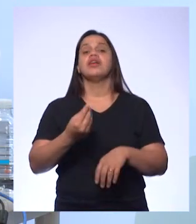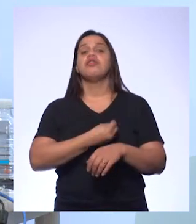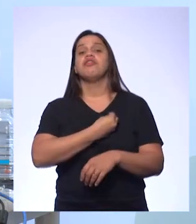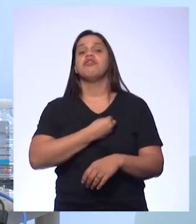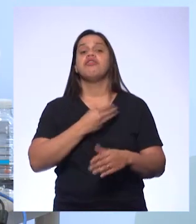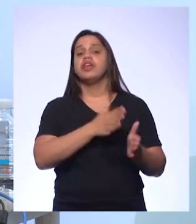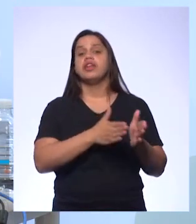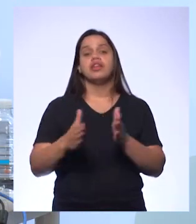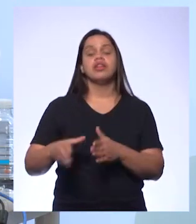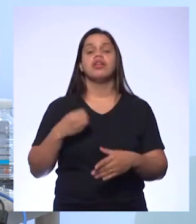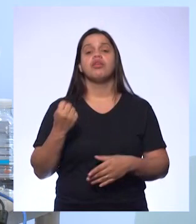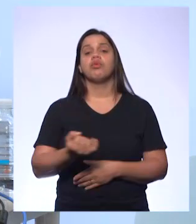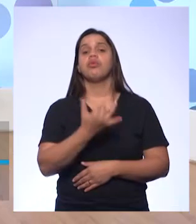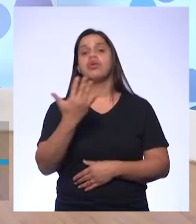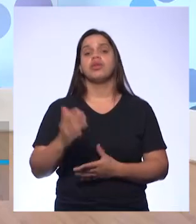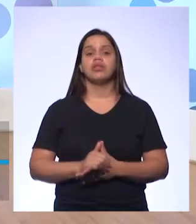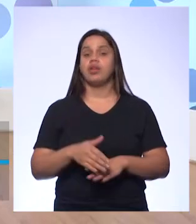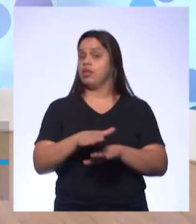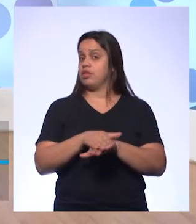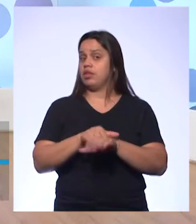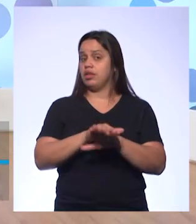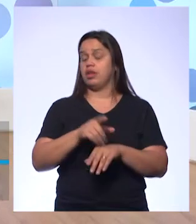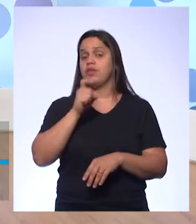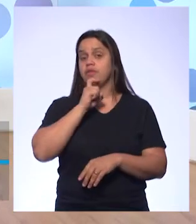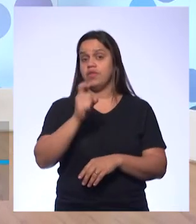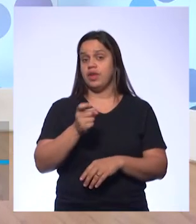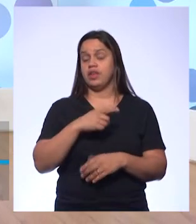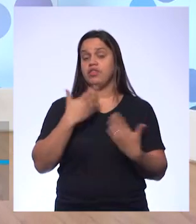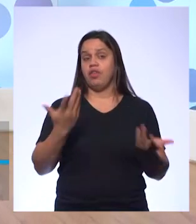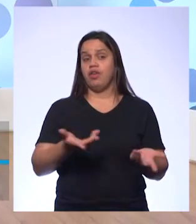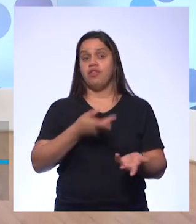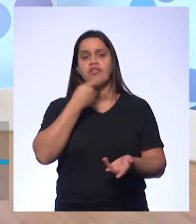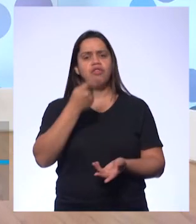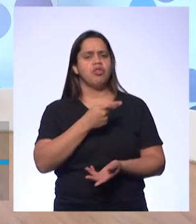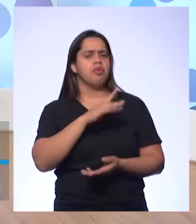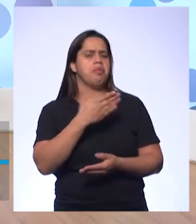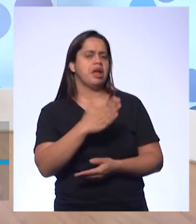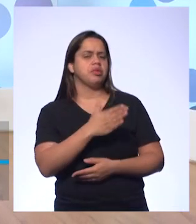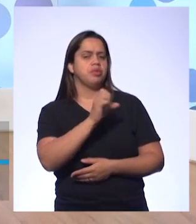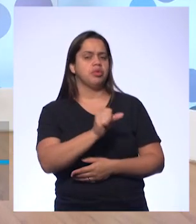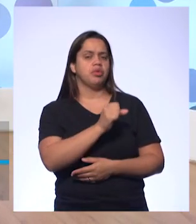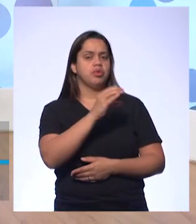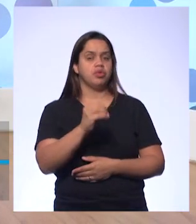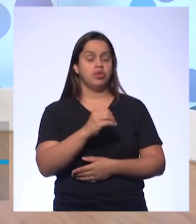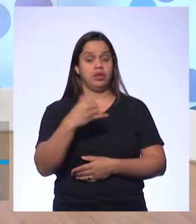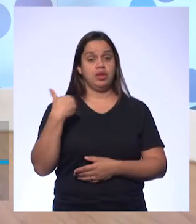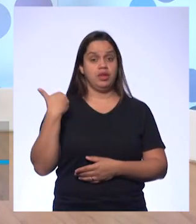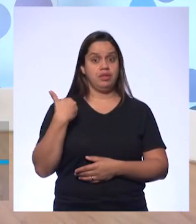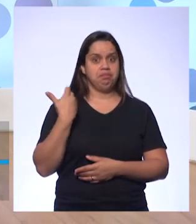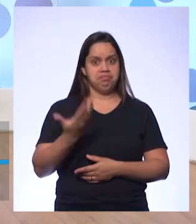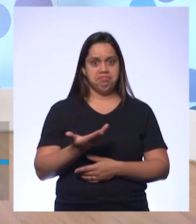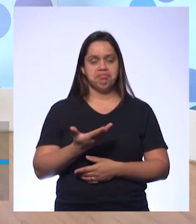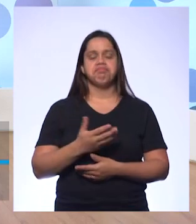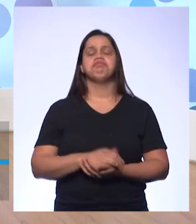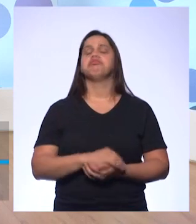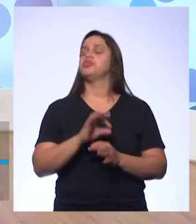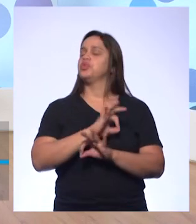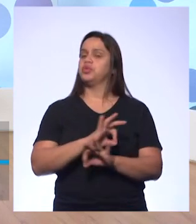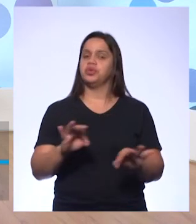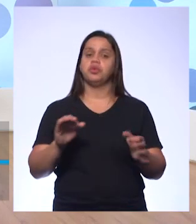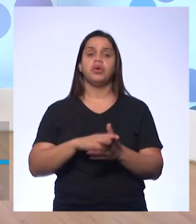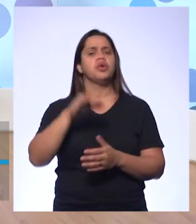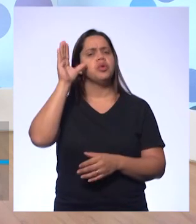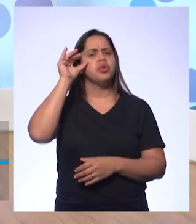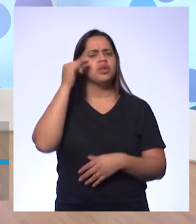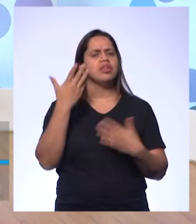hein, gente? Olha, tem A aluna tartaruga que, verde. tem aluna aqui falando mais ou menos 80 anos, o Henrique Ferreira fala. Arrasando. E